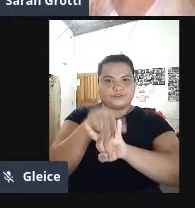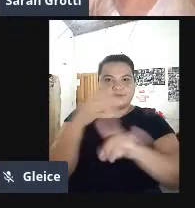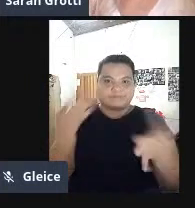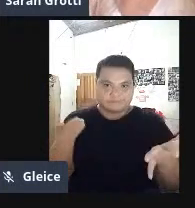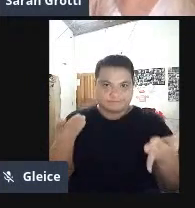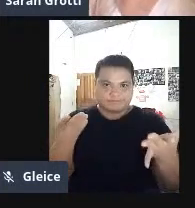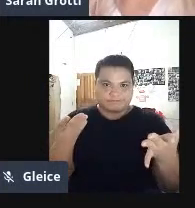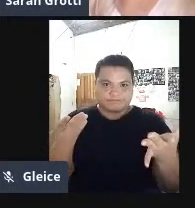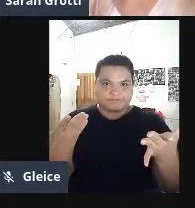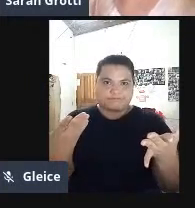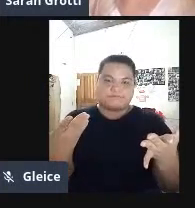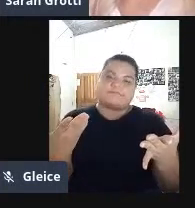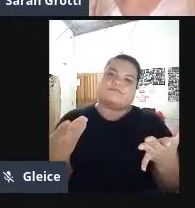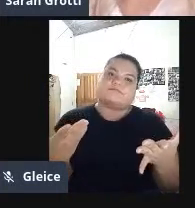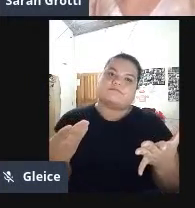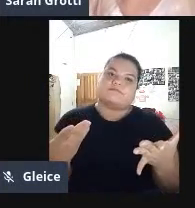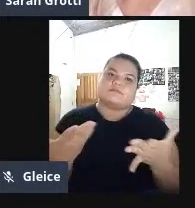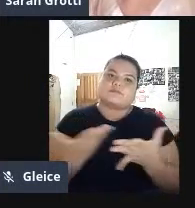O